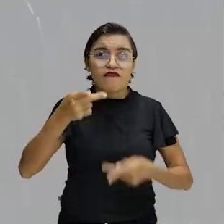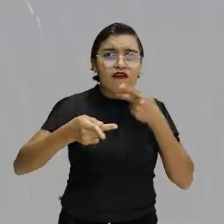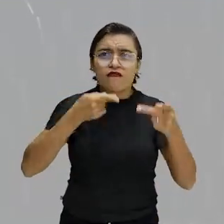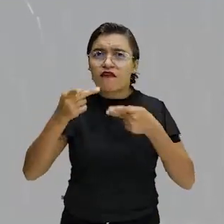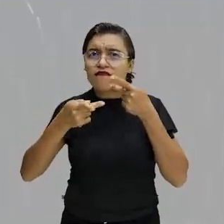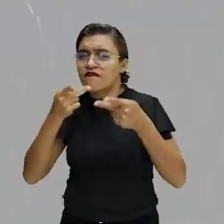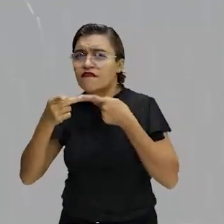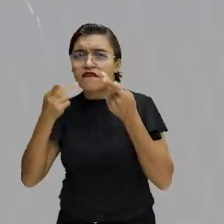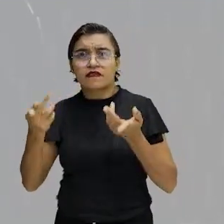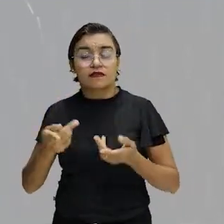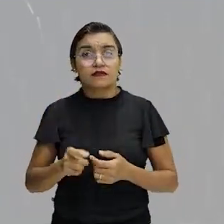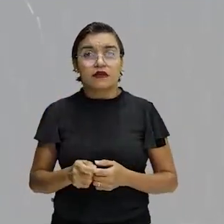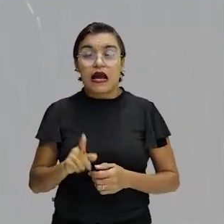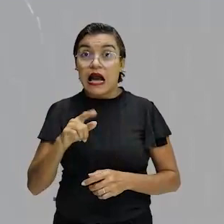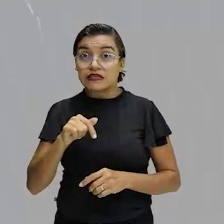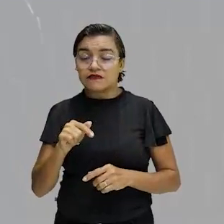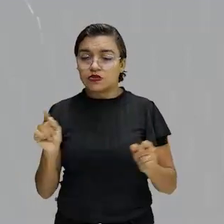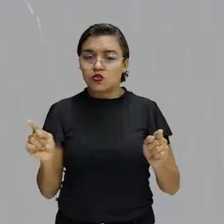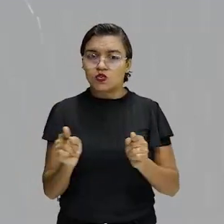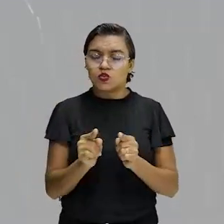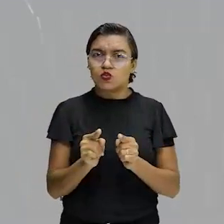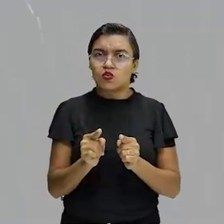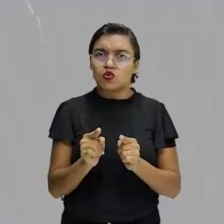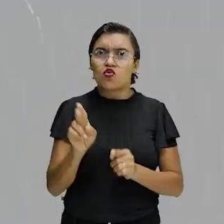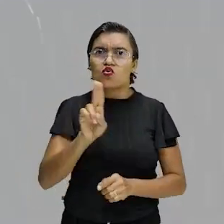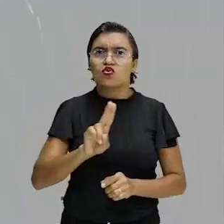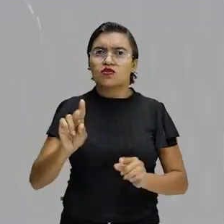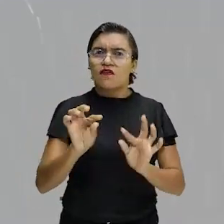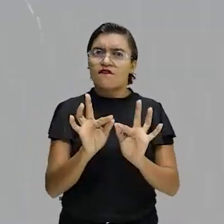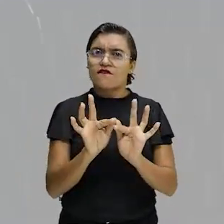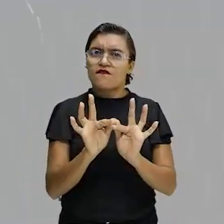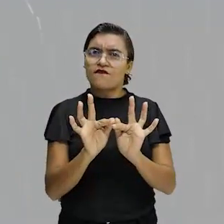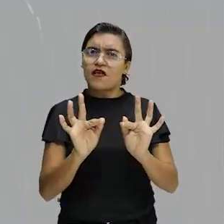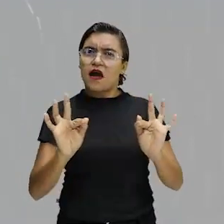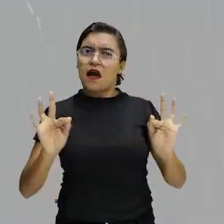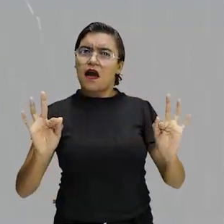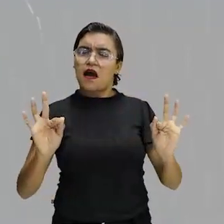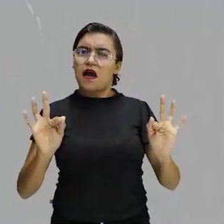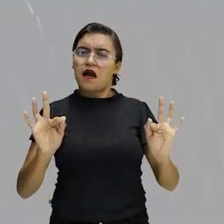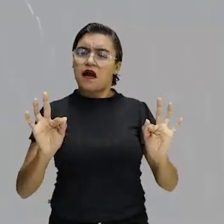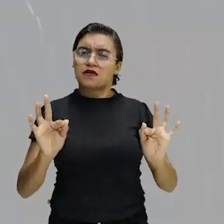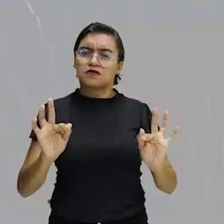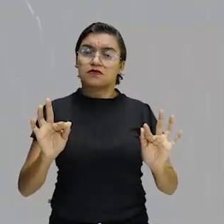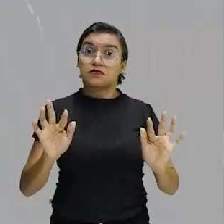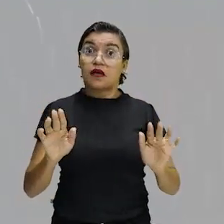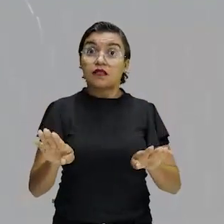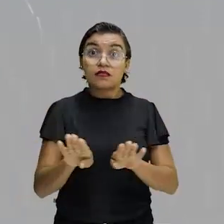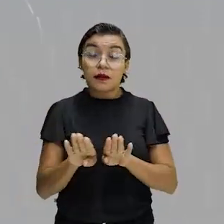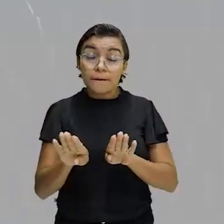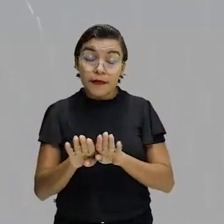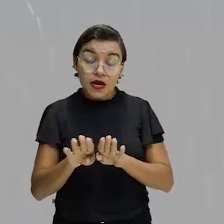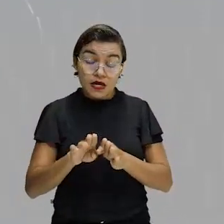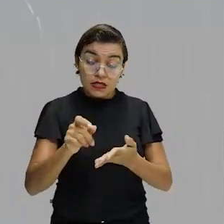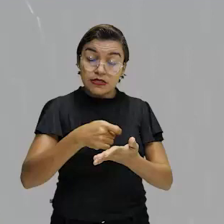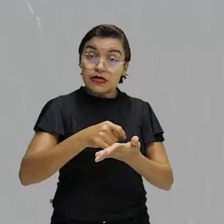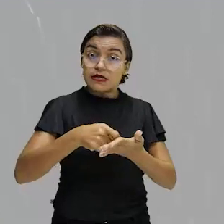para dizer algo bem curto, elas usam frases elaboradas e isso acontece também na escrita. E aí nos e-mails, quando você vai